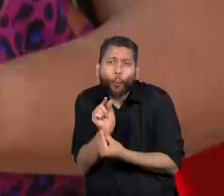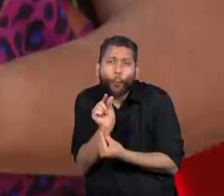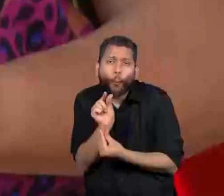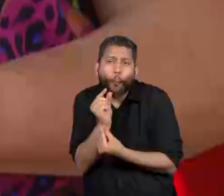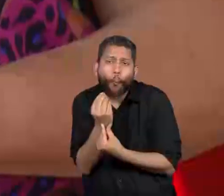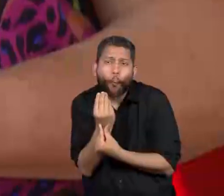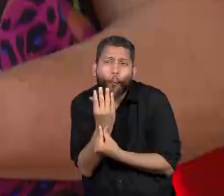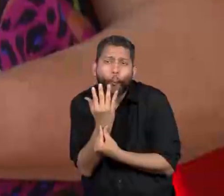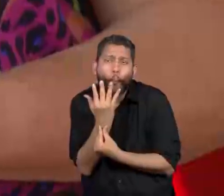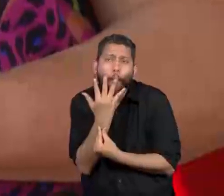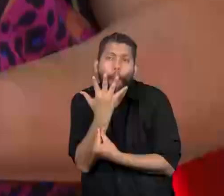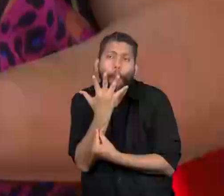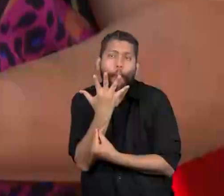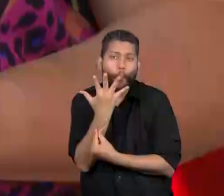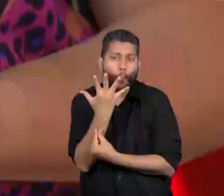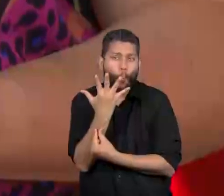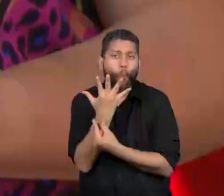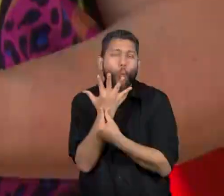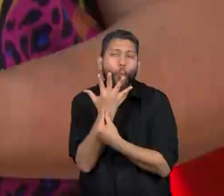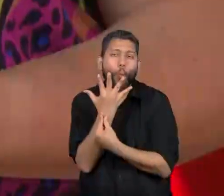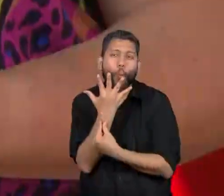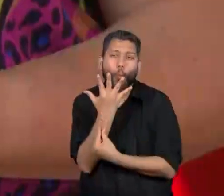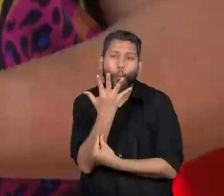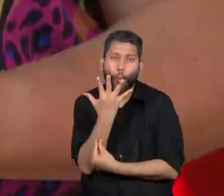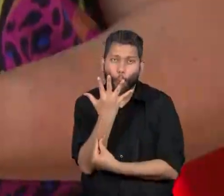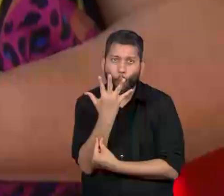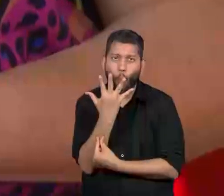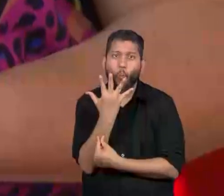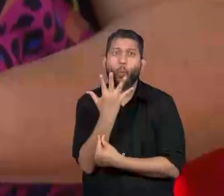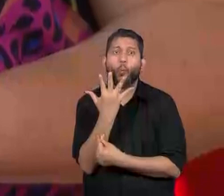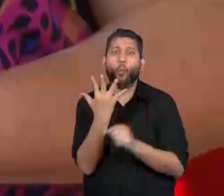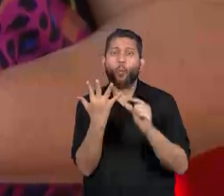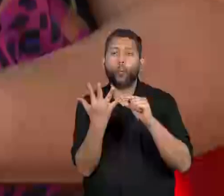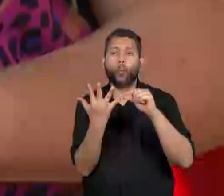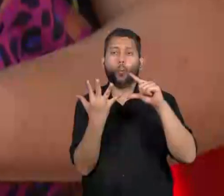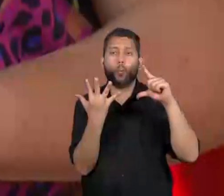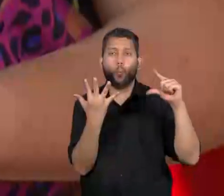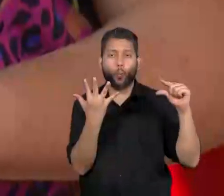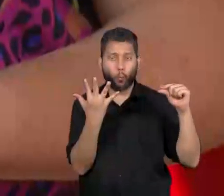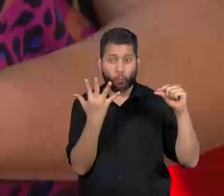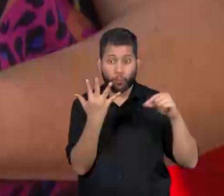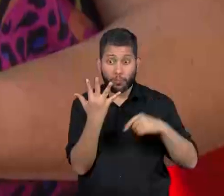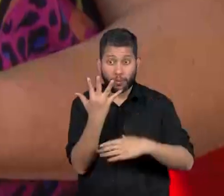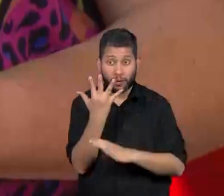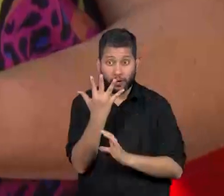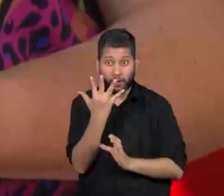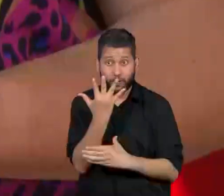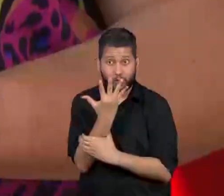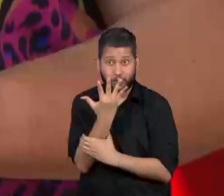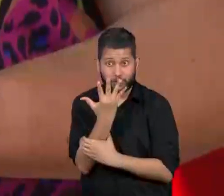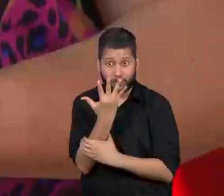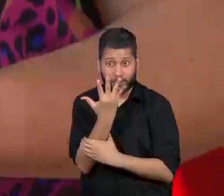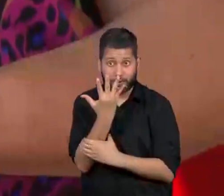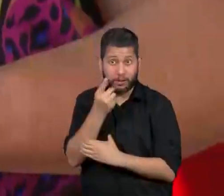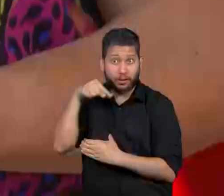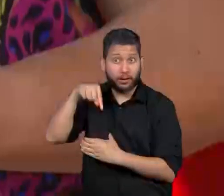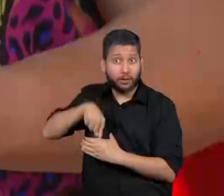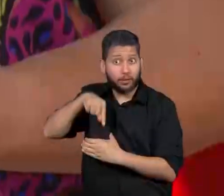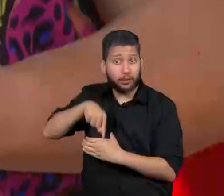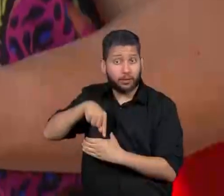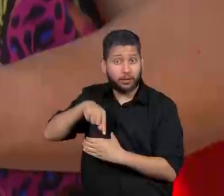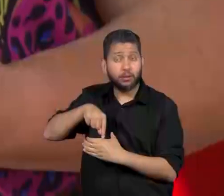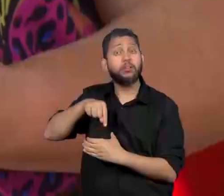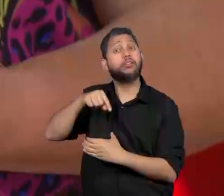ver, que também está para a parte, né, de fora do Exato. Solo. E aquilo que fica na parte de dentro, no interior